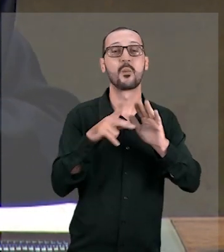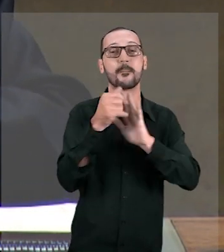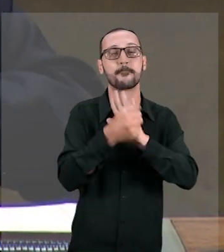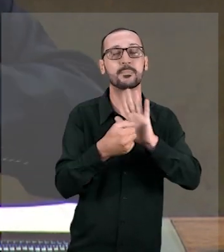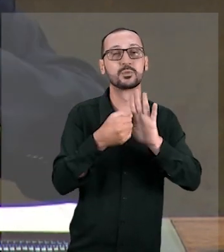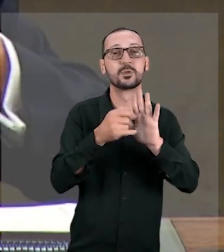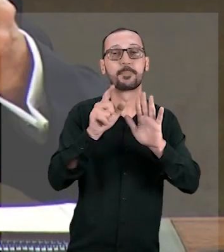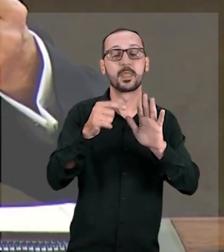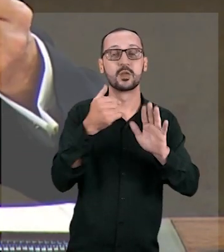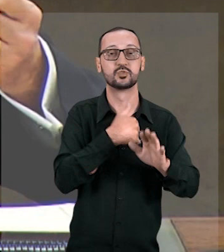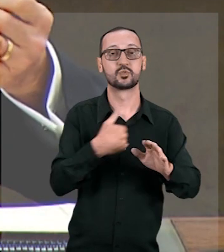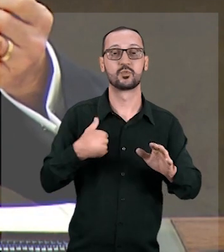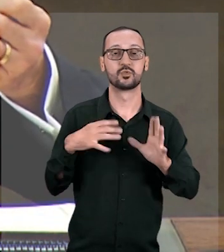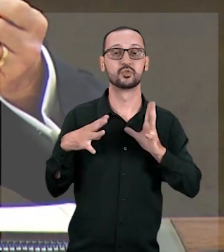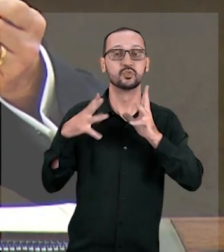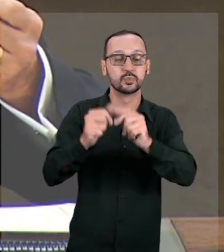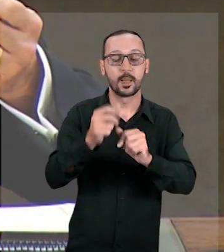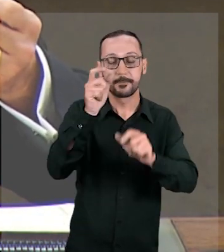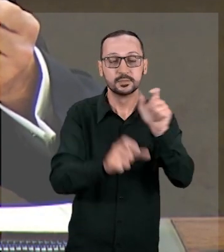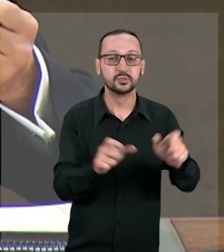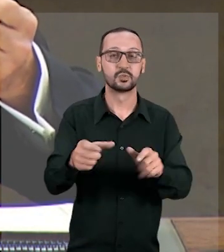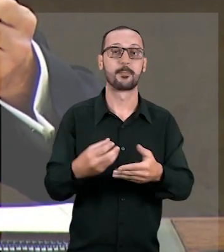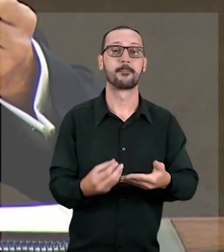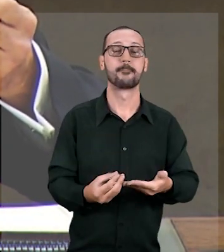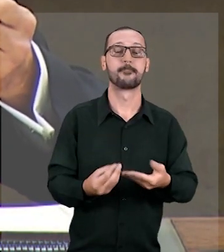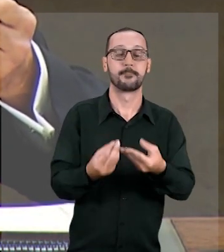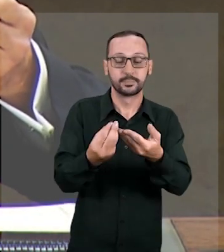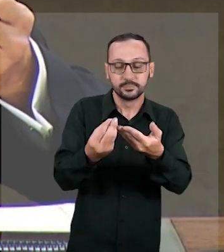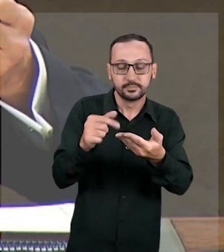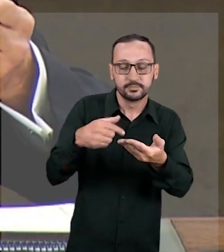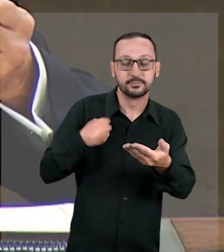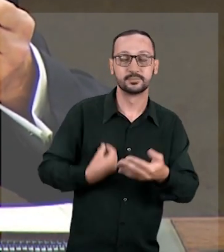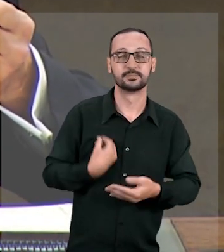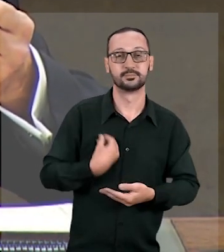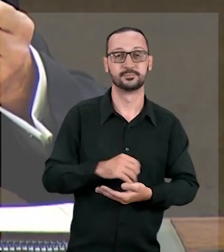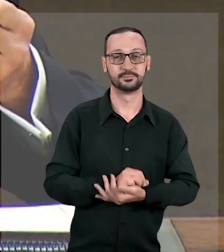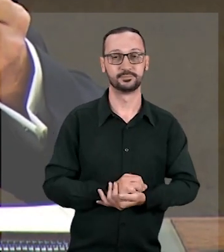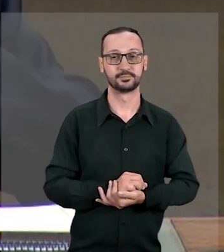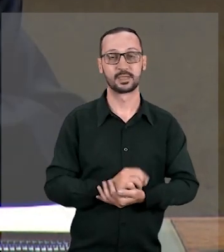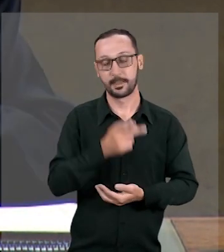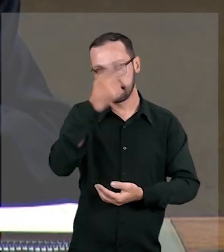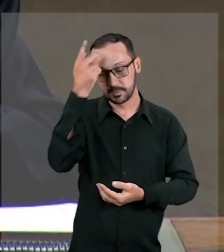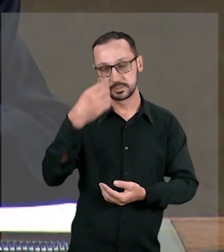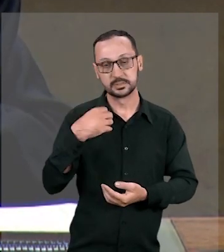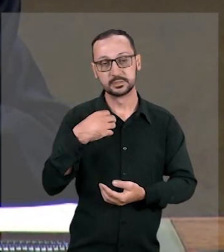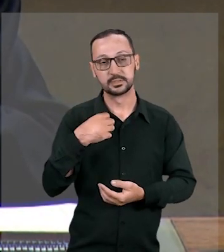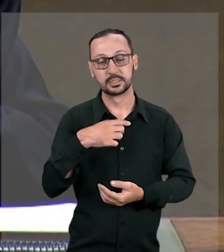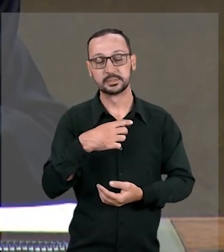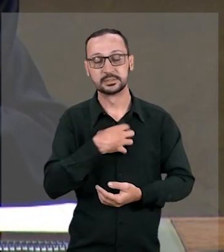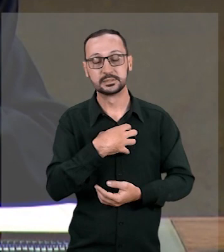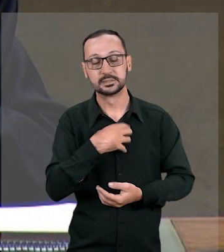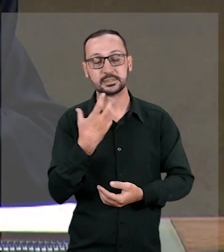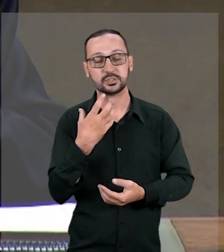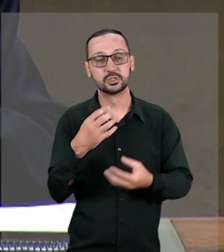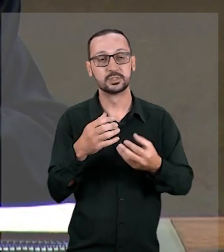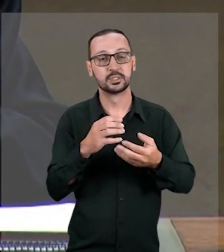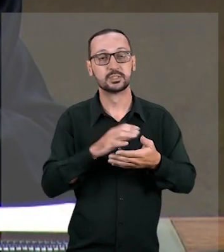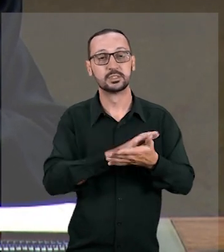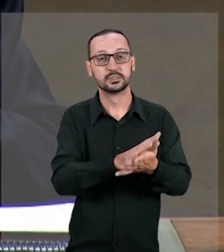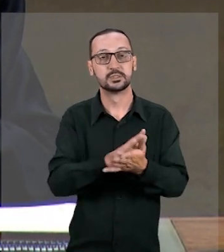de autogoverno de todas as pessoas. E se as pessoas se sentem excluídas desse projeto, a